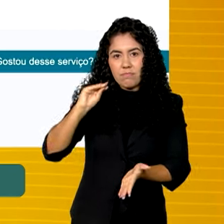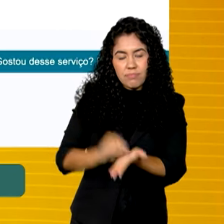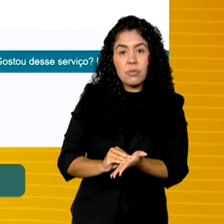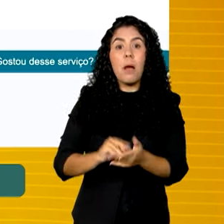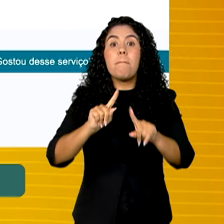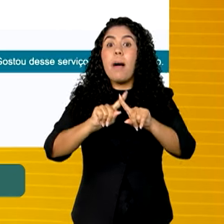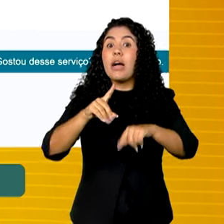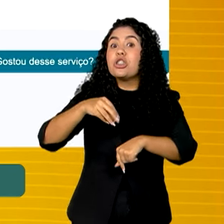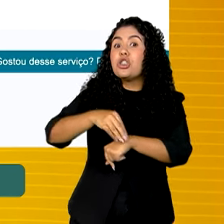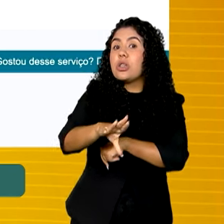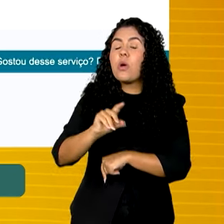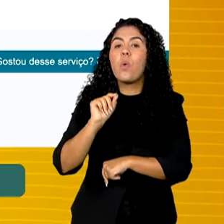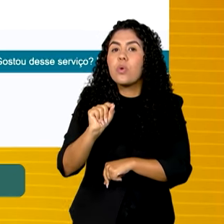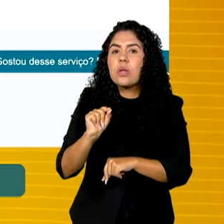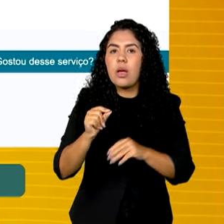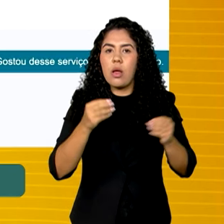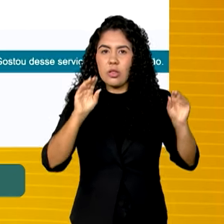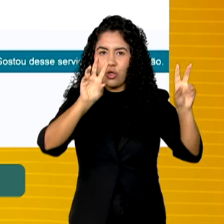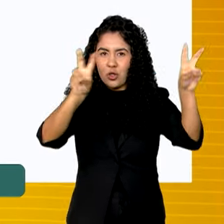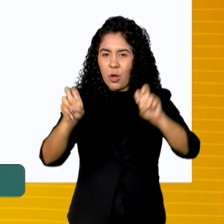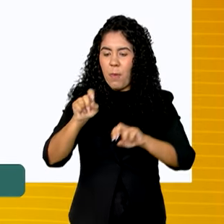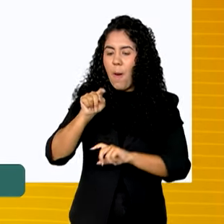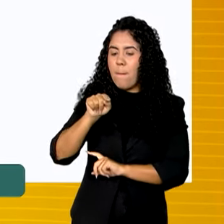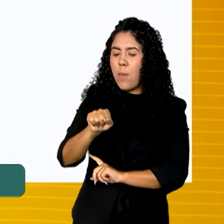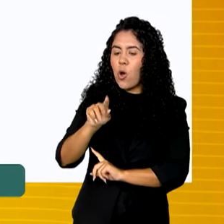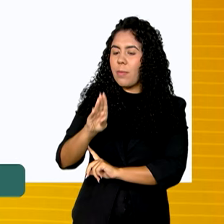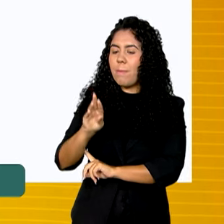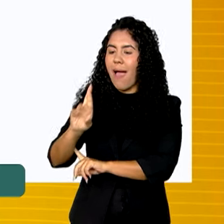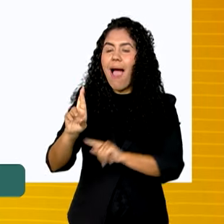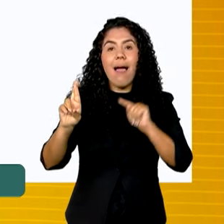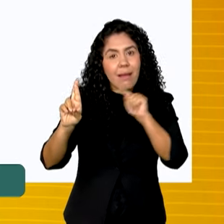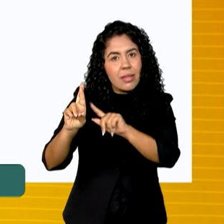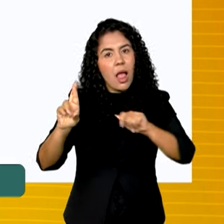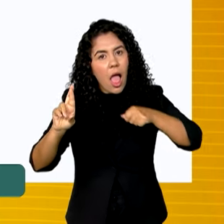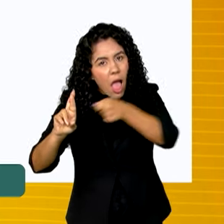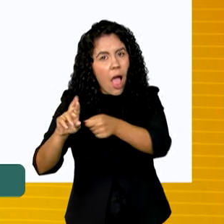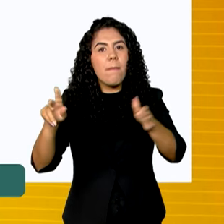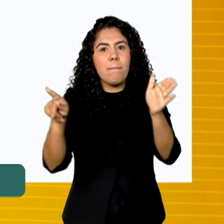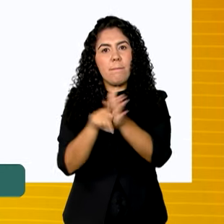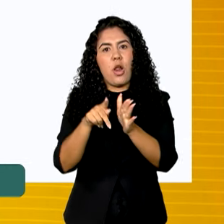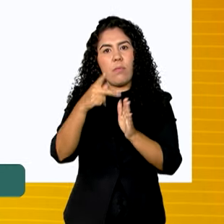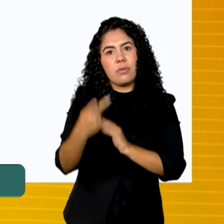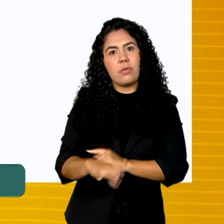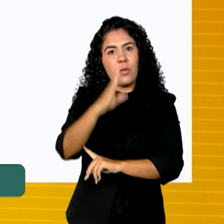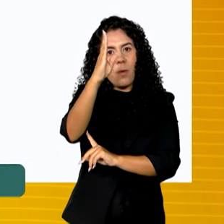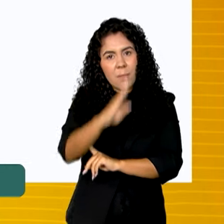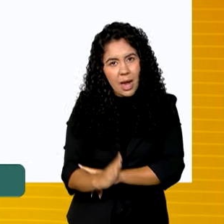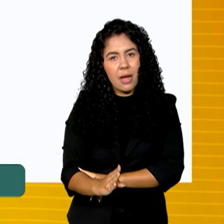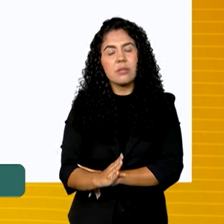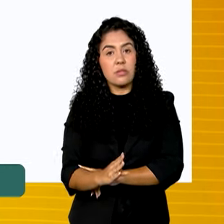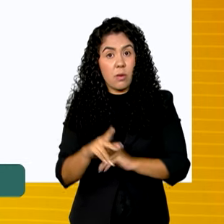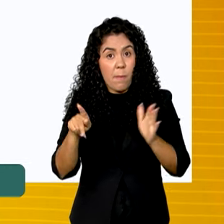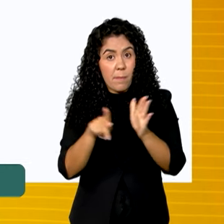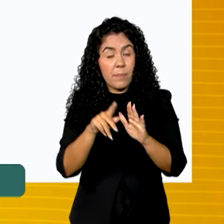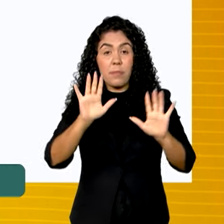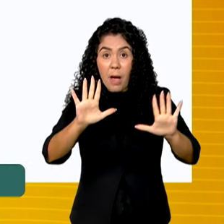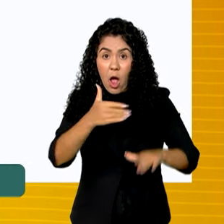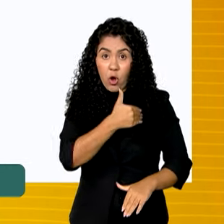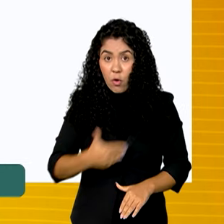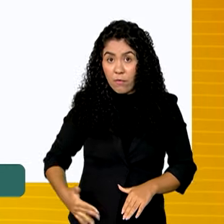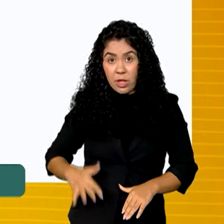dica é sobre a extensão BR que caracteriza os sites brasileiros na internet o governo federal não